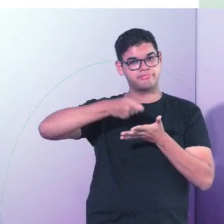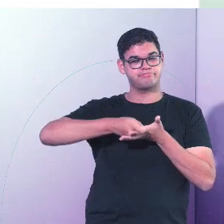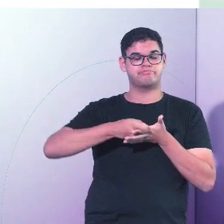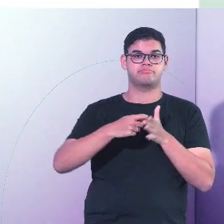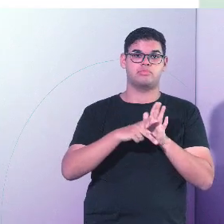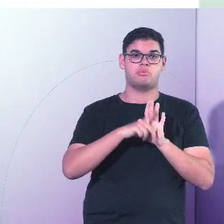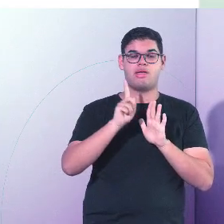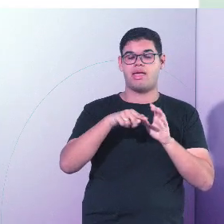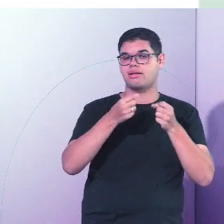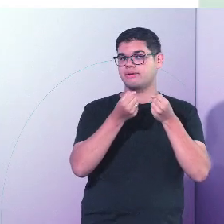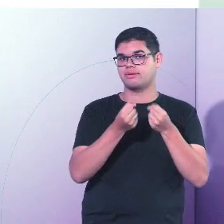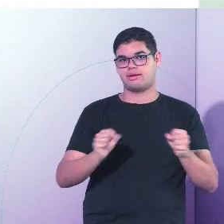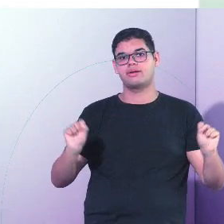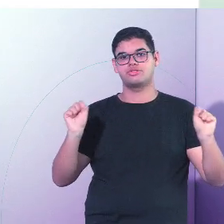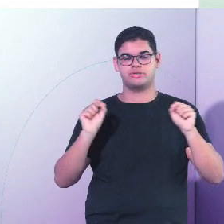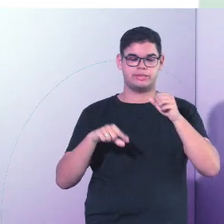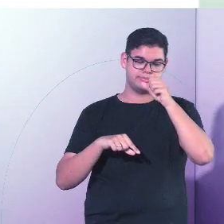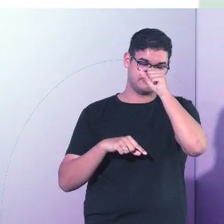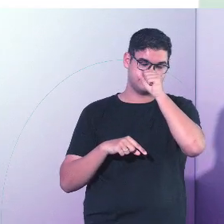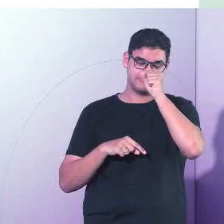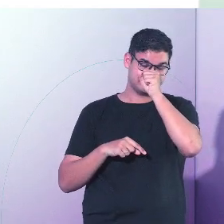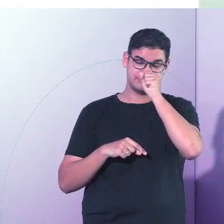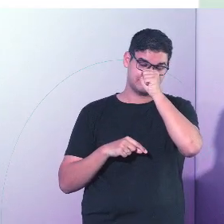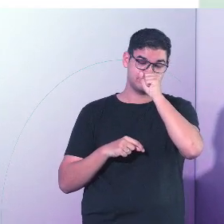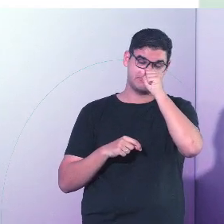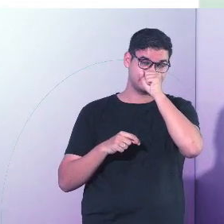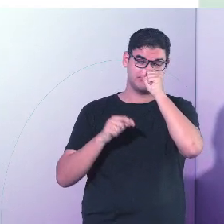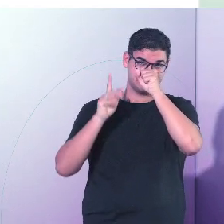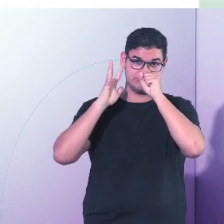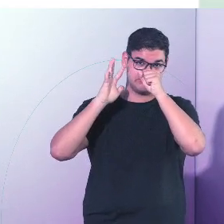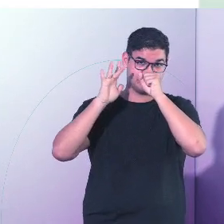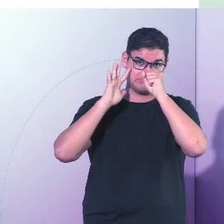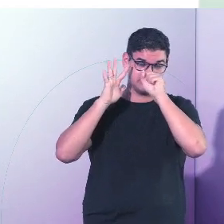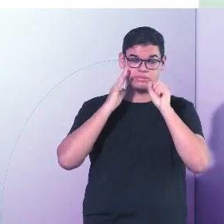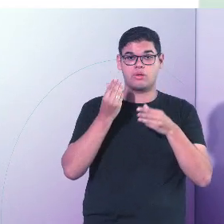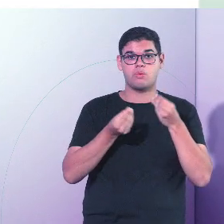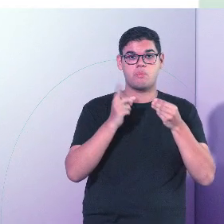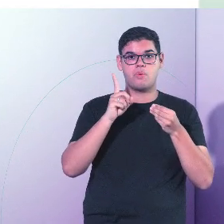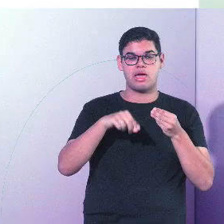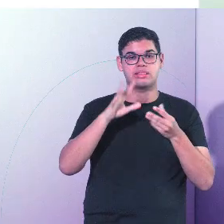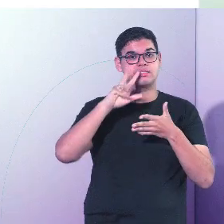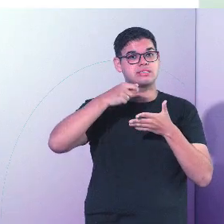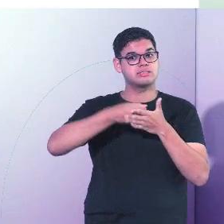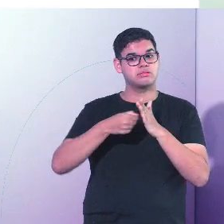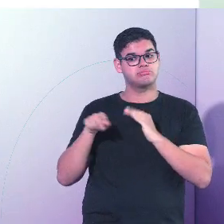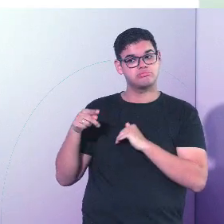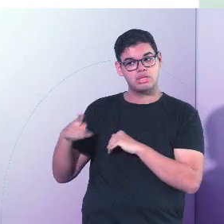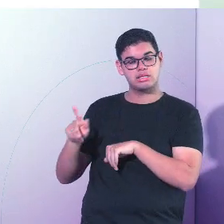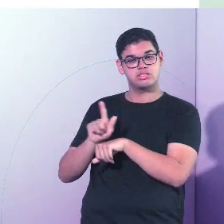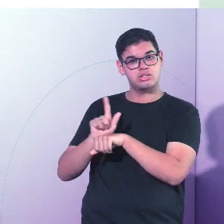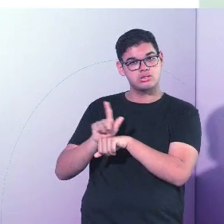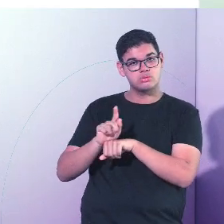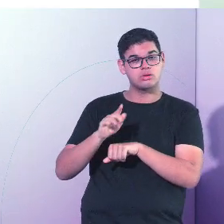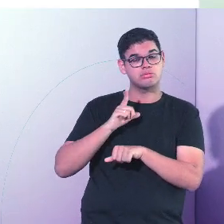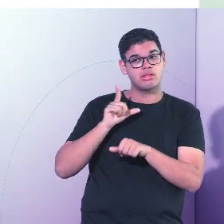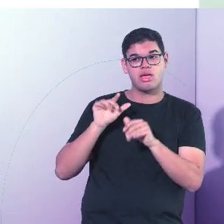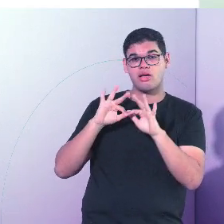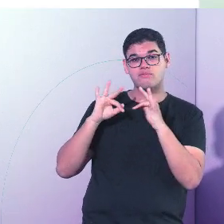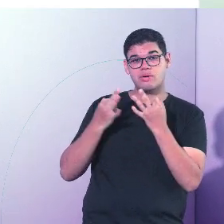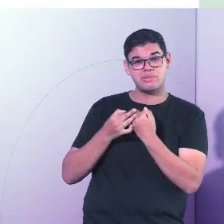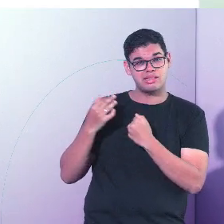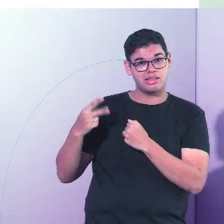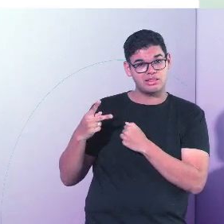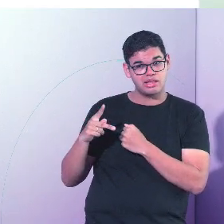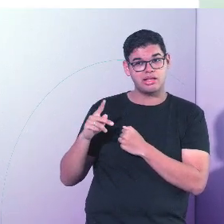é enorme. Imaginem assim, como é que é a decisão tomada por um gestor que tem na família uma pessoa que é